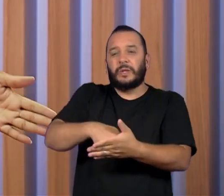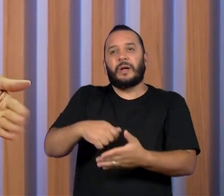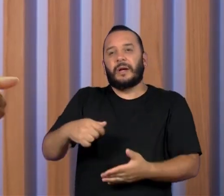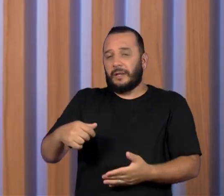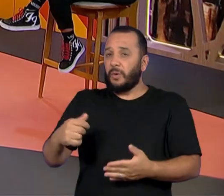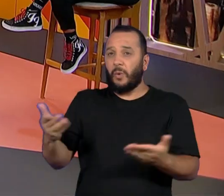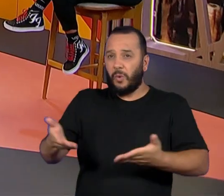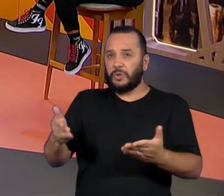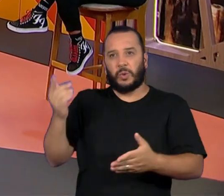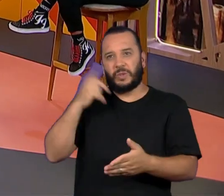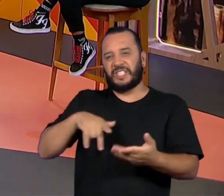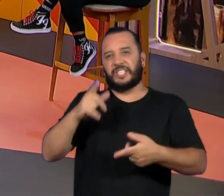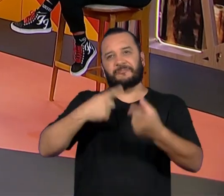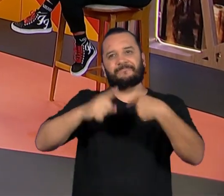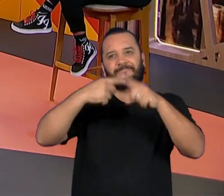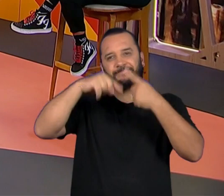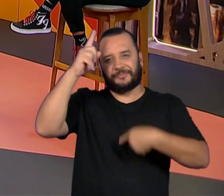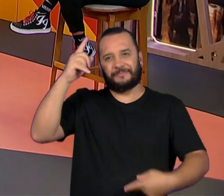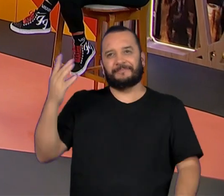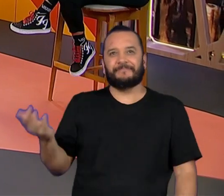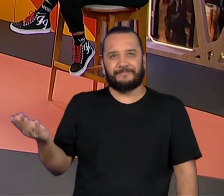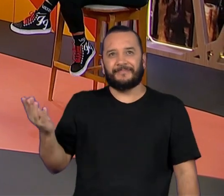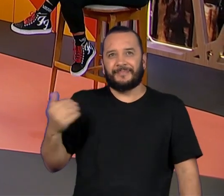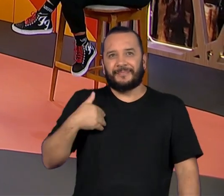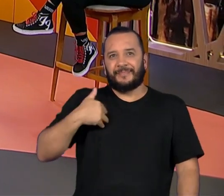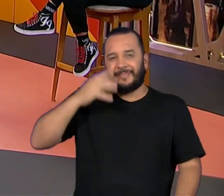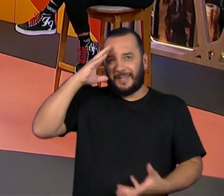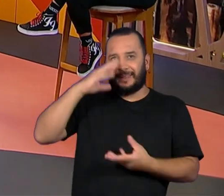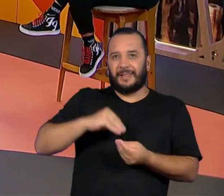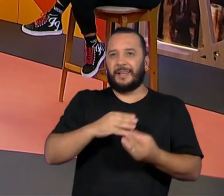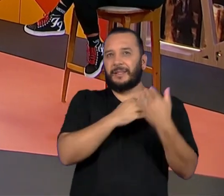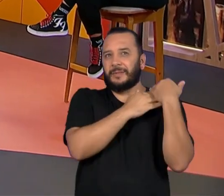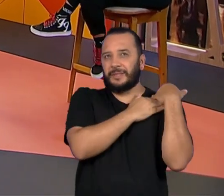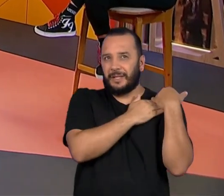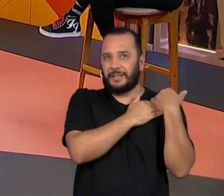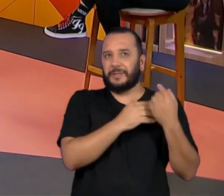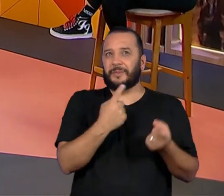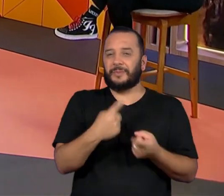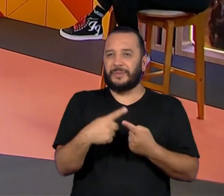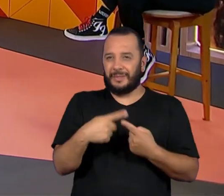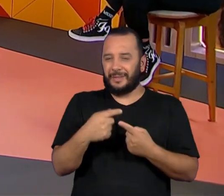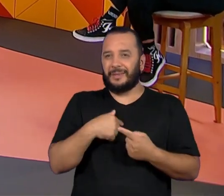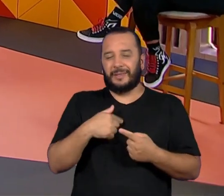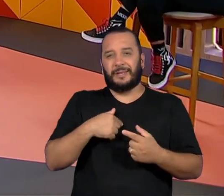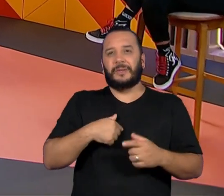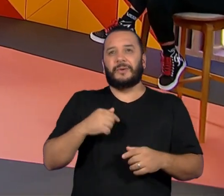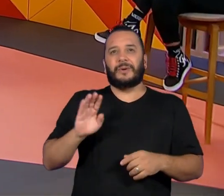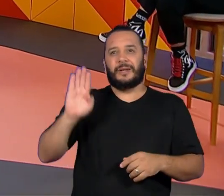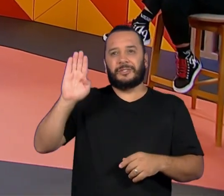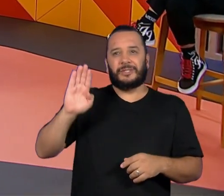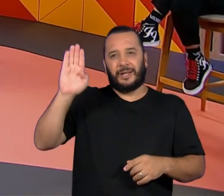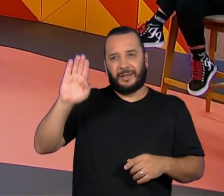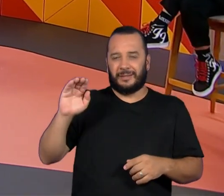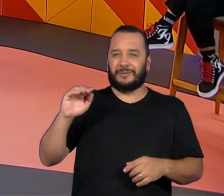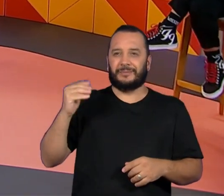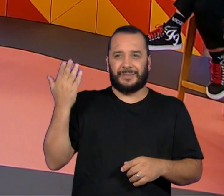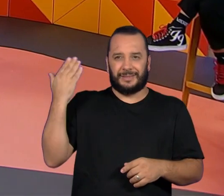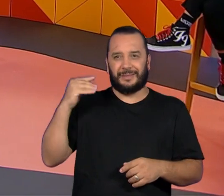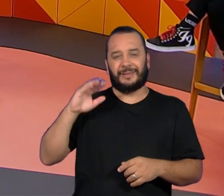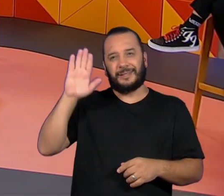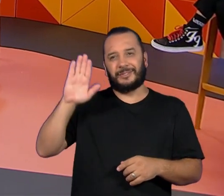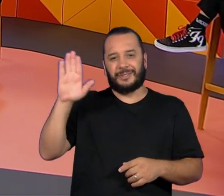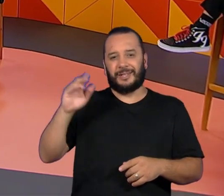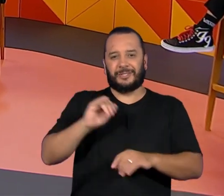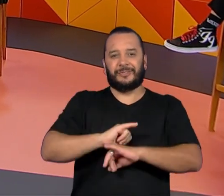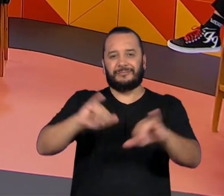mulheres. Então, entendendo essa responsabilidade, né? Até porque todo o tempo na campanha eu falei desse lugar, sabe? Trazendo